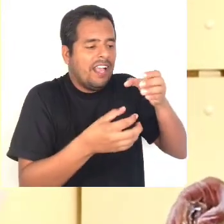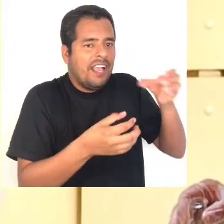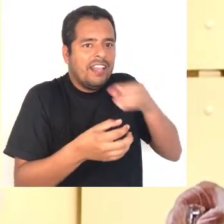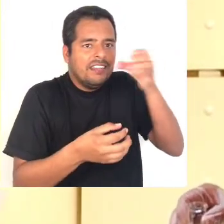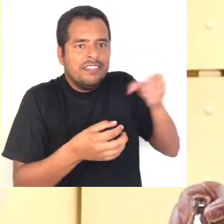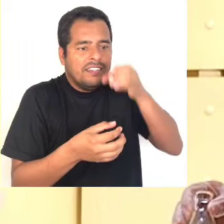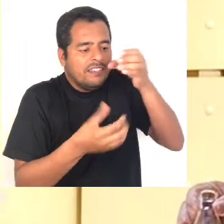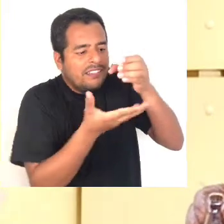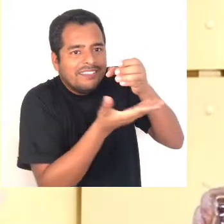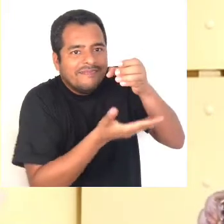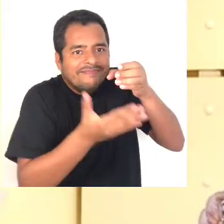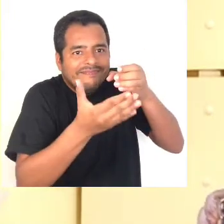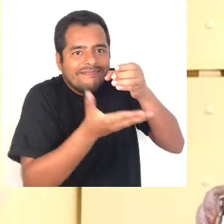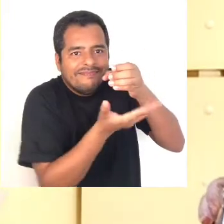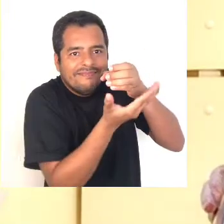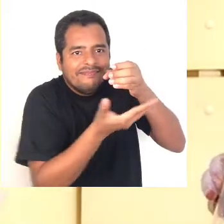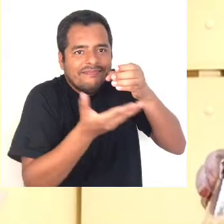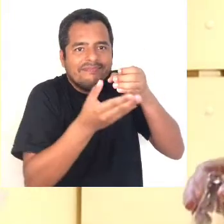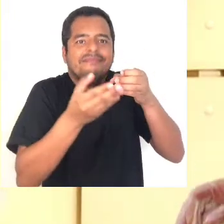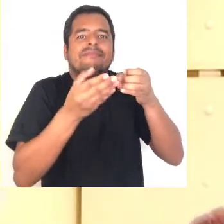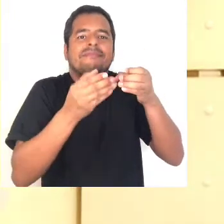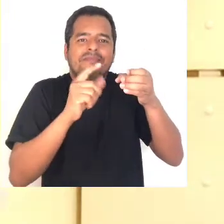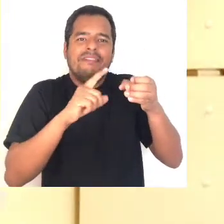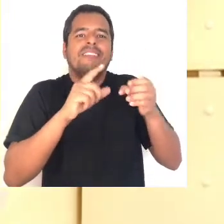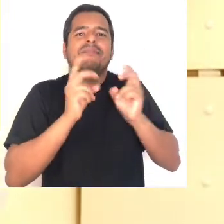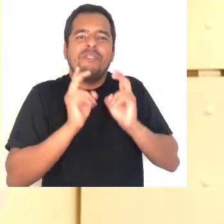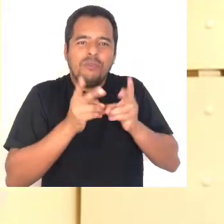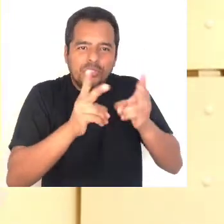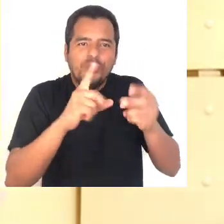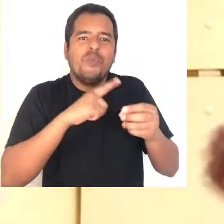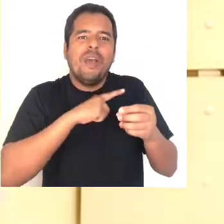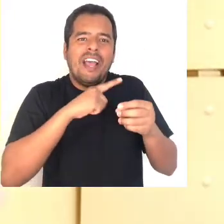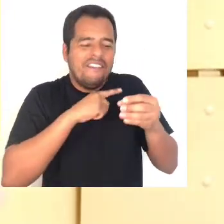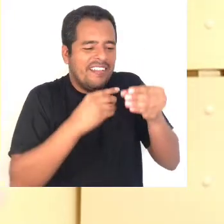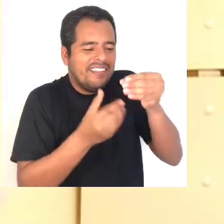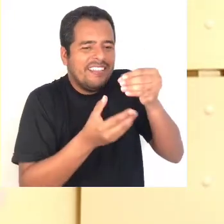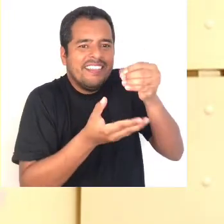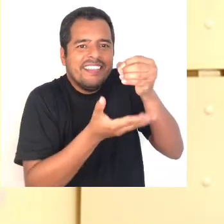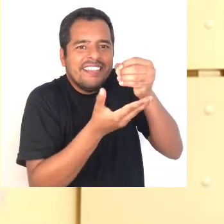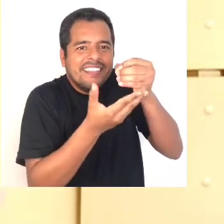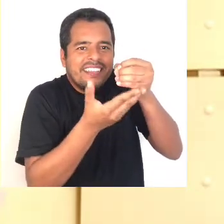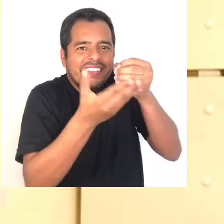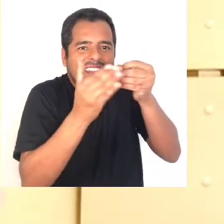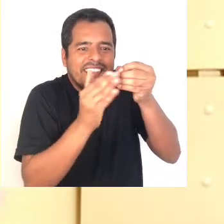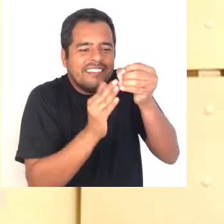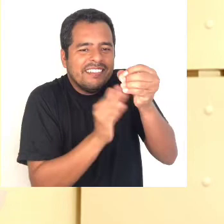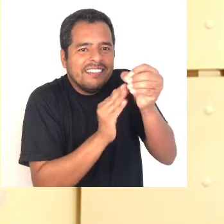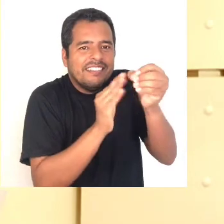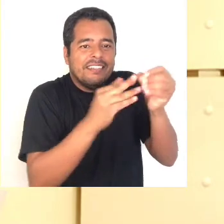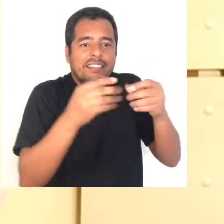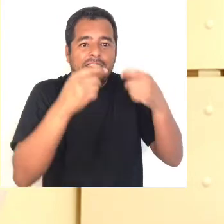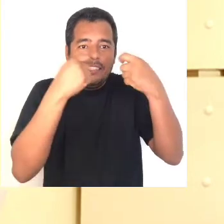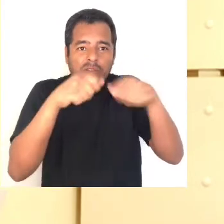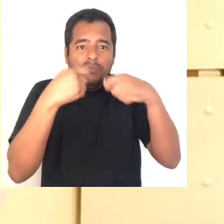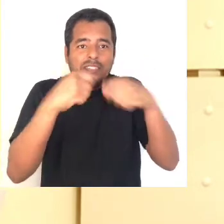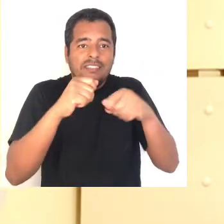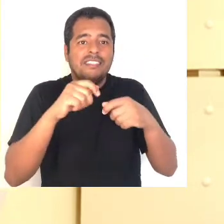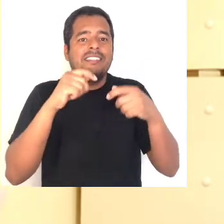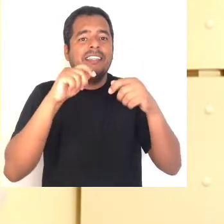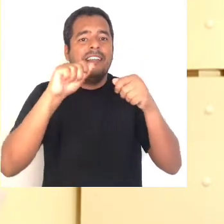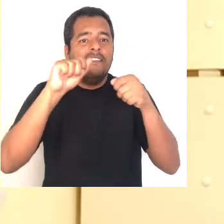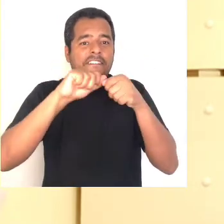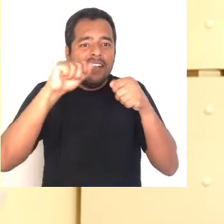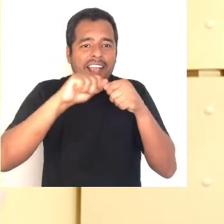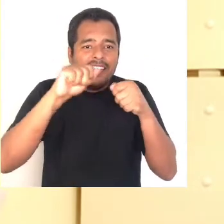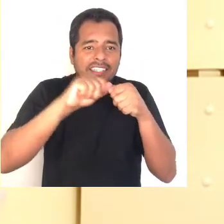com sulfato de sódio, vai ficar resíduos do sulfato aqui, né? E aí, como ele absorver as moléculas de água, eu preciso agora fazer com que